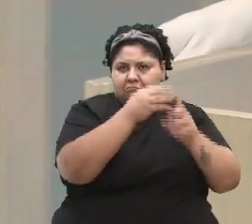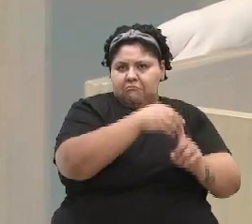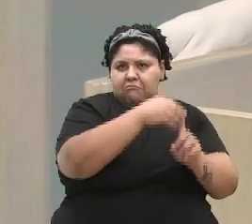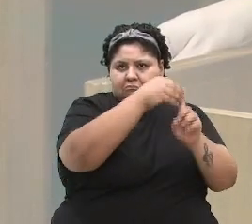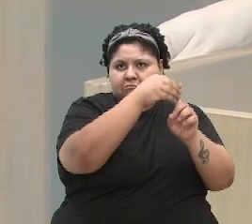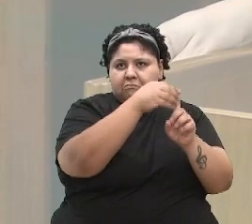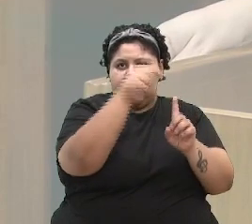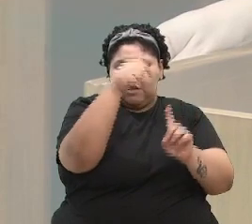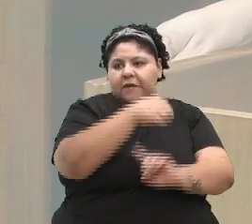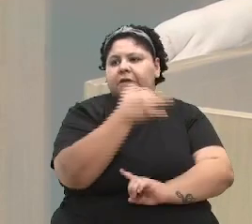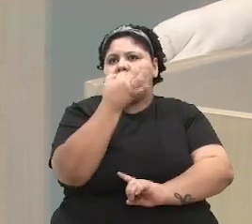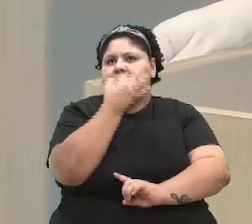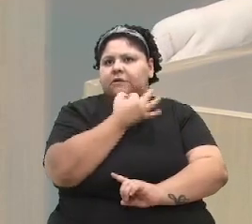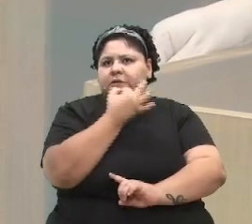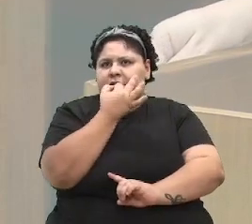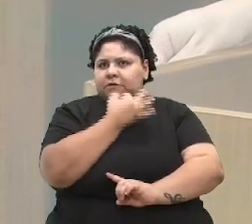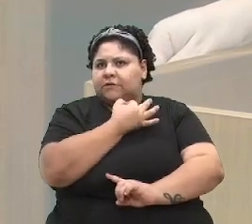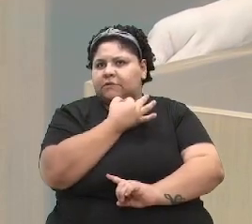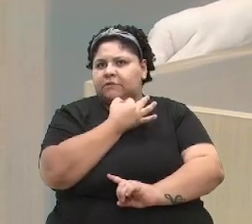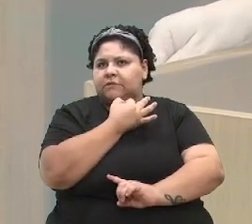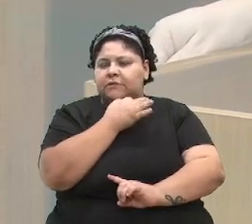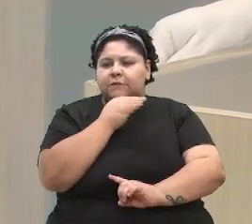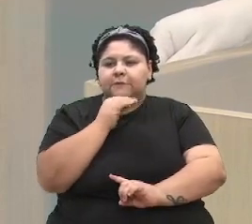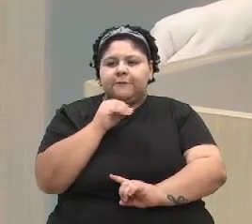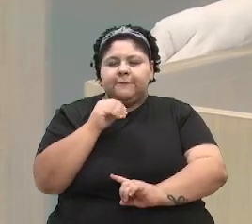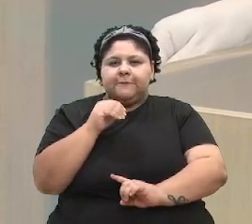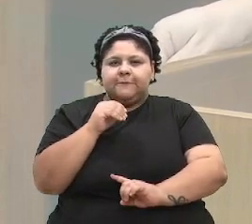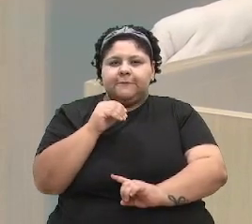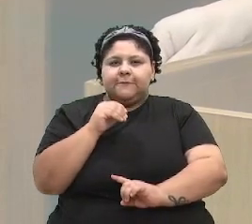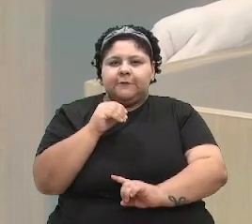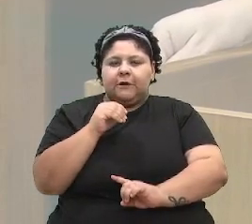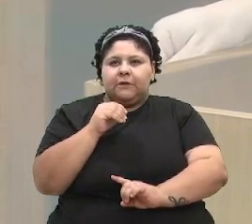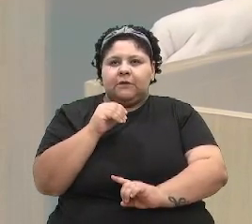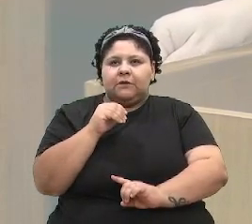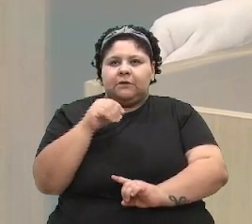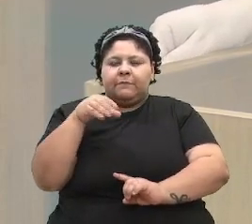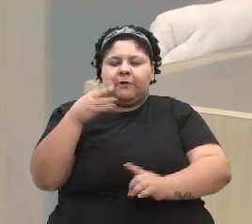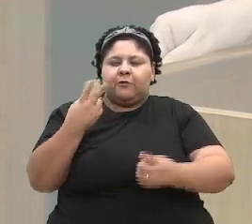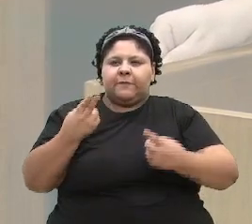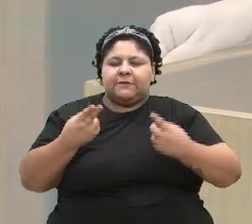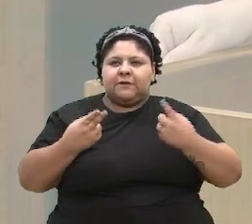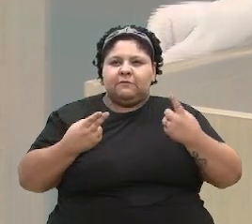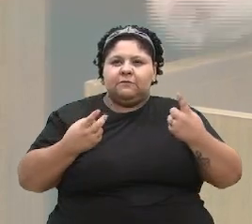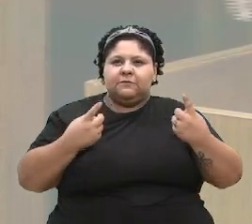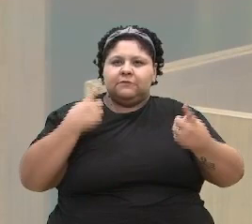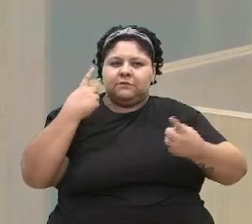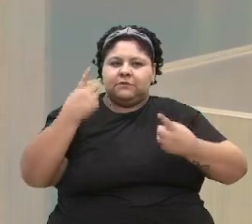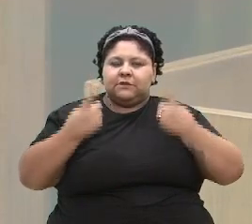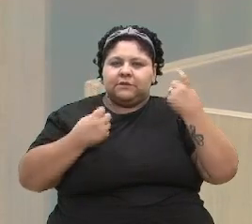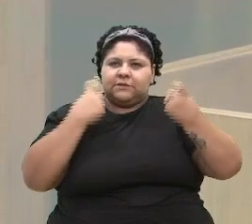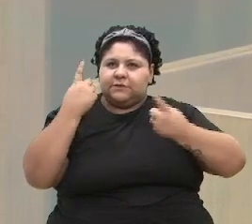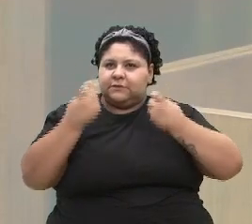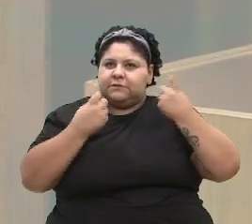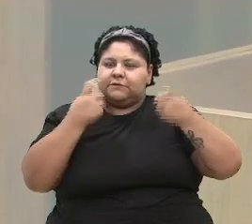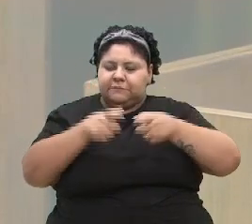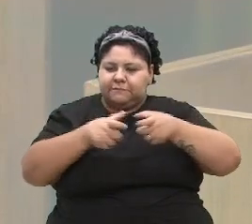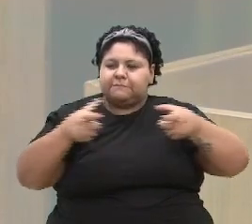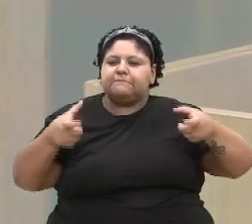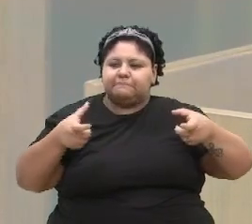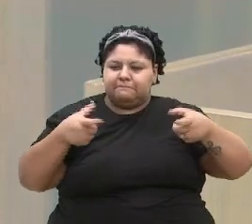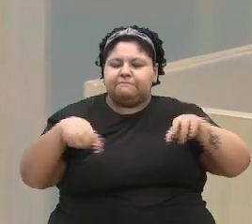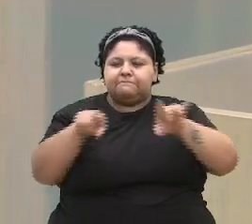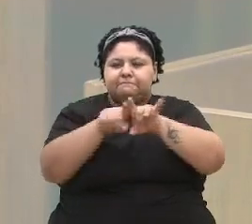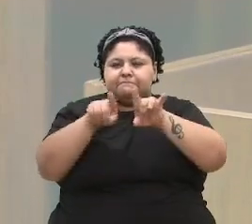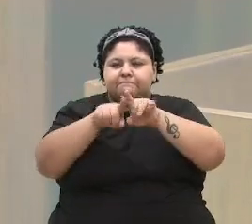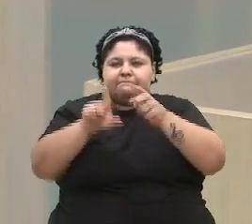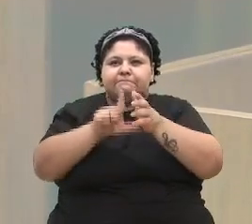MOB Caxias, a preocupação é grande com o nosso aeroporto. E justamente posterior